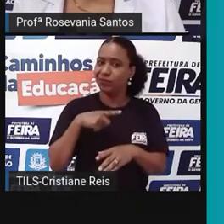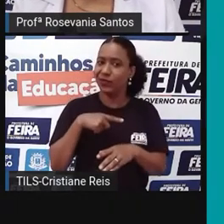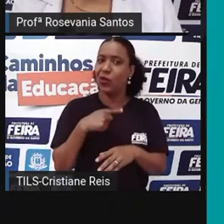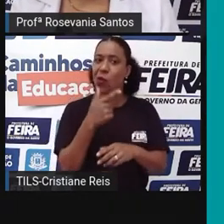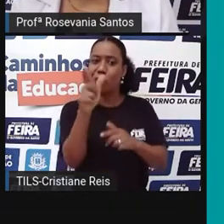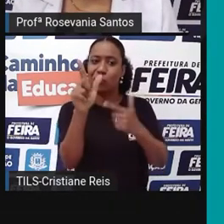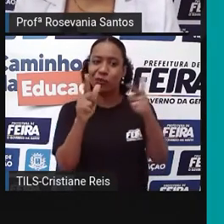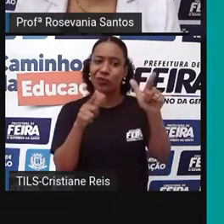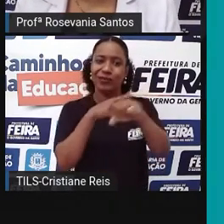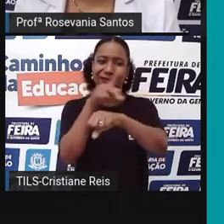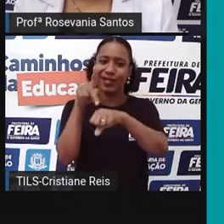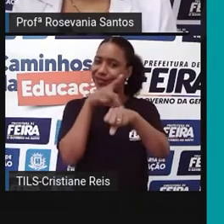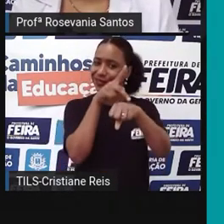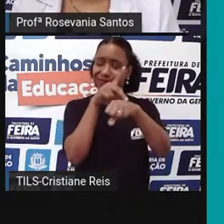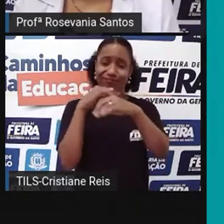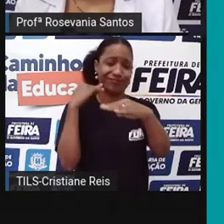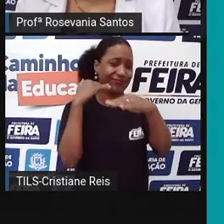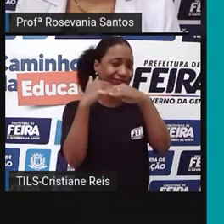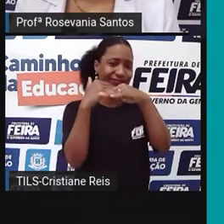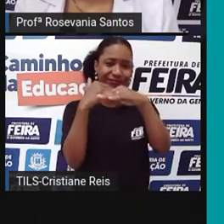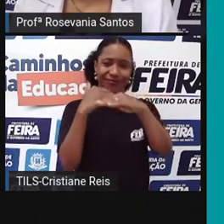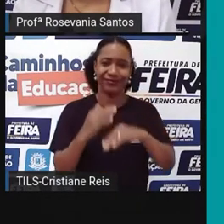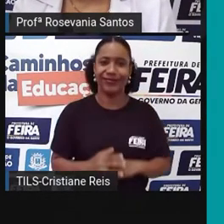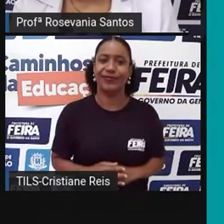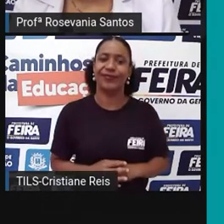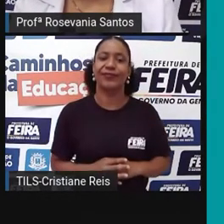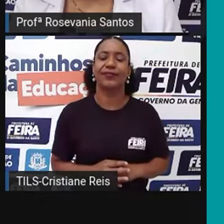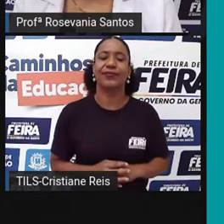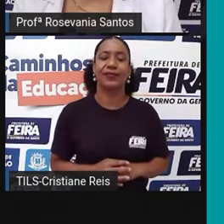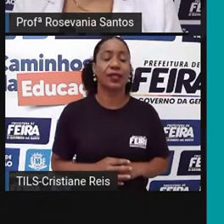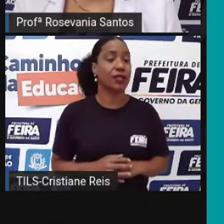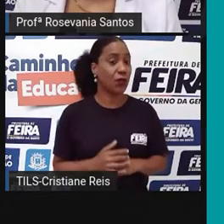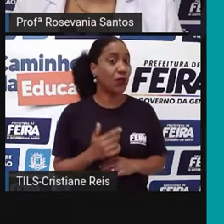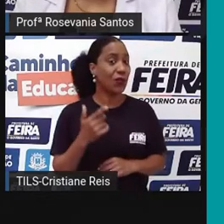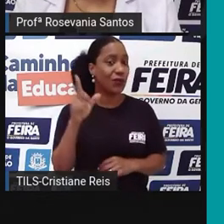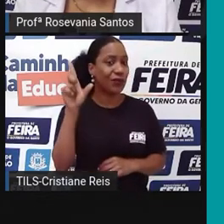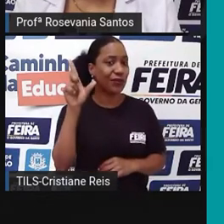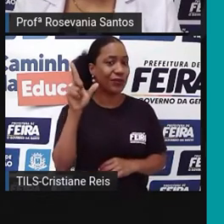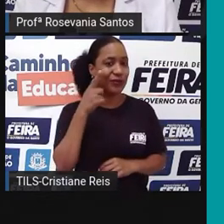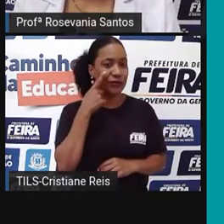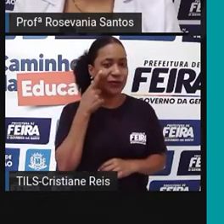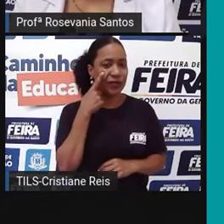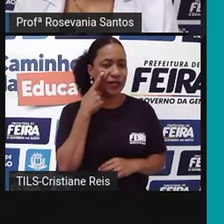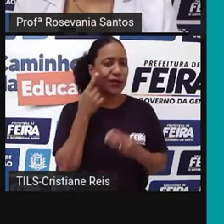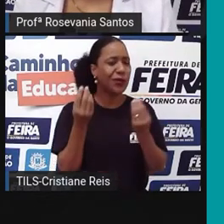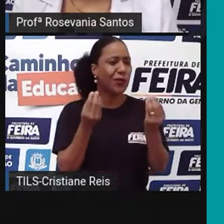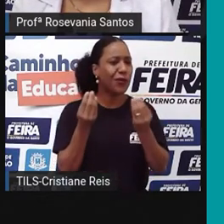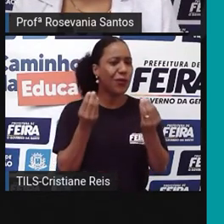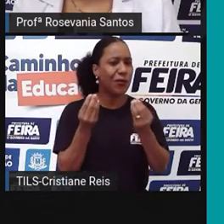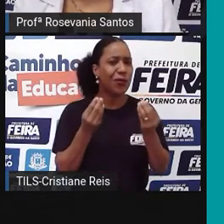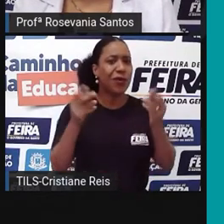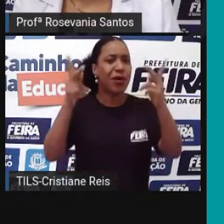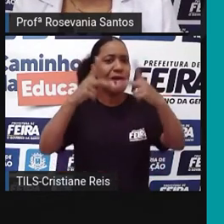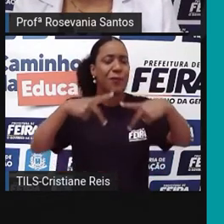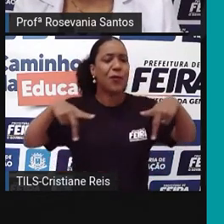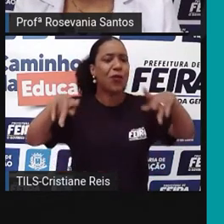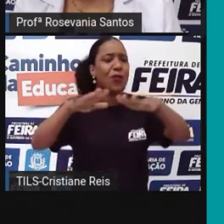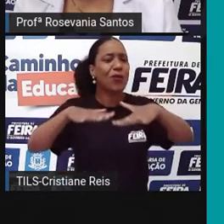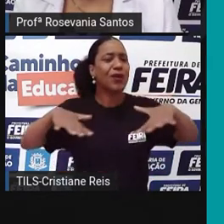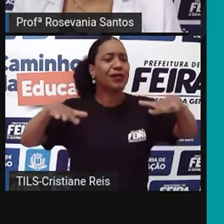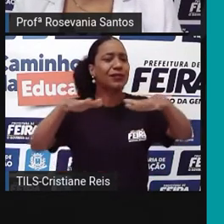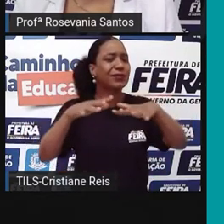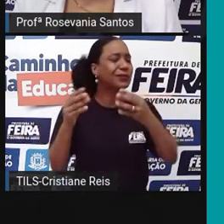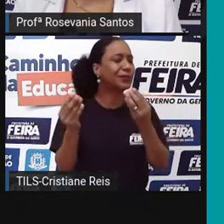Bom, então dentro disso, o que é que a gente deve, né, observar também? E como é que está distribuída, né, essa